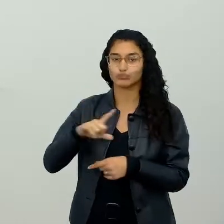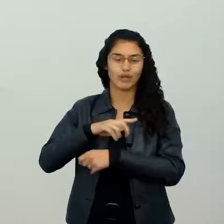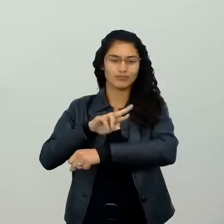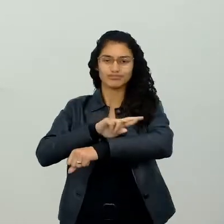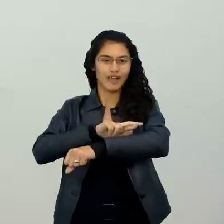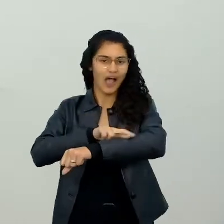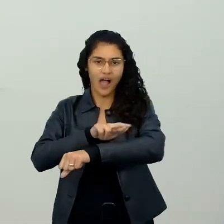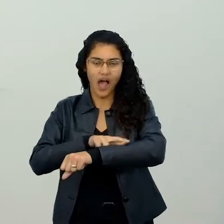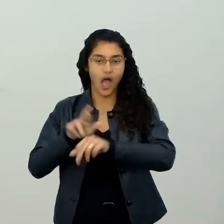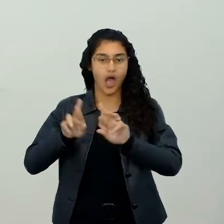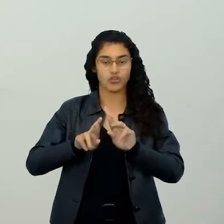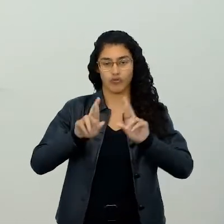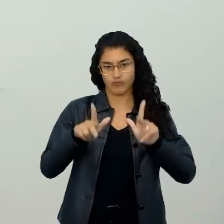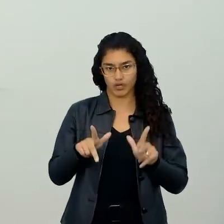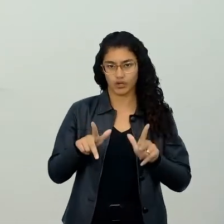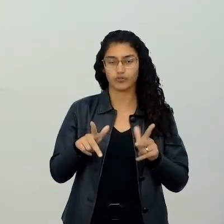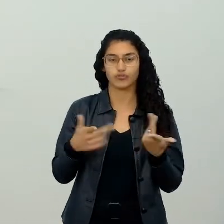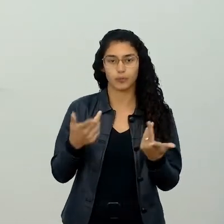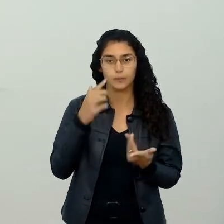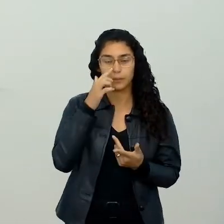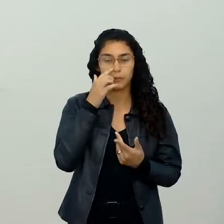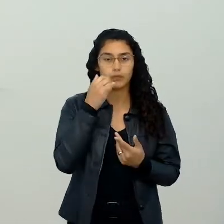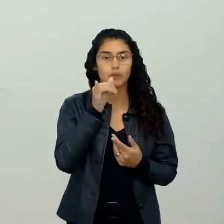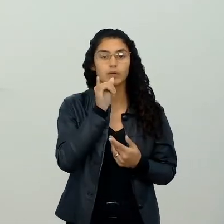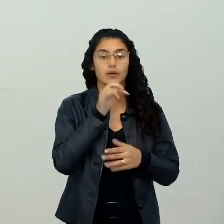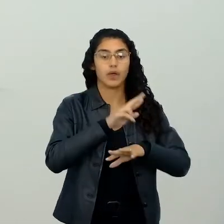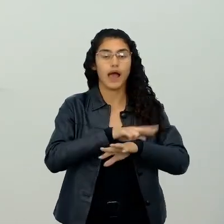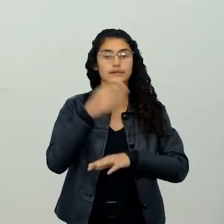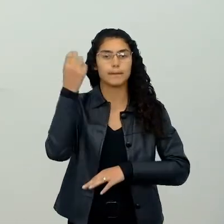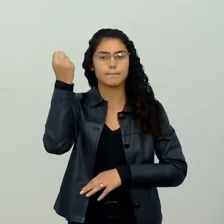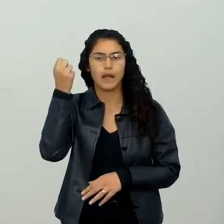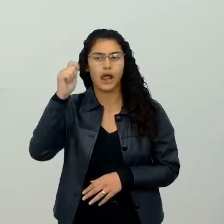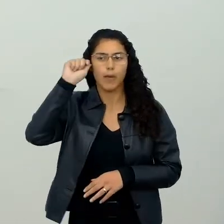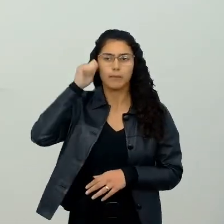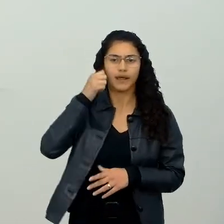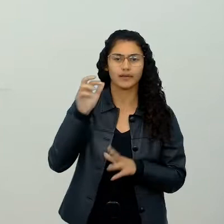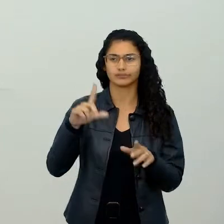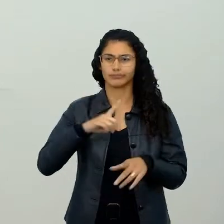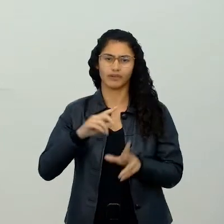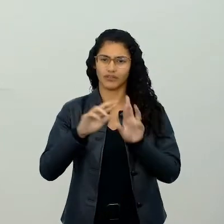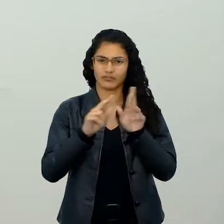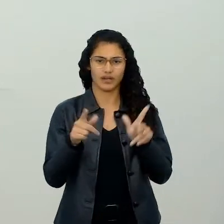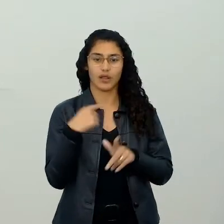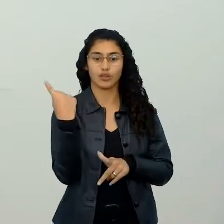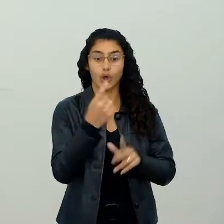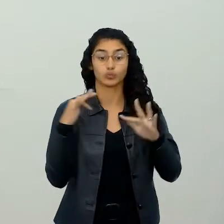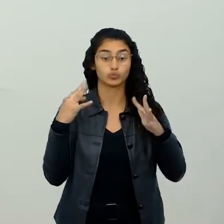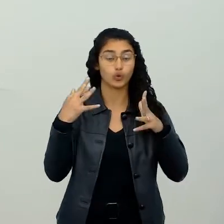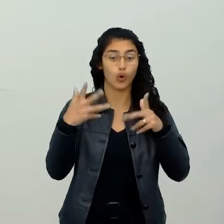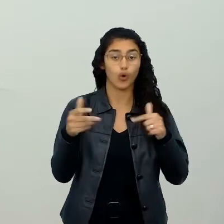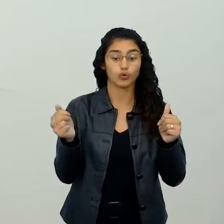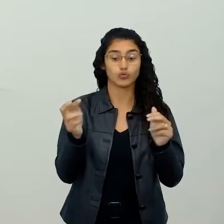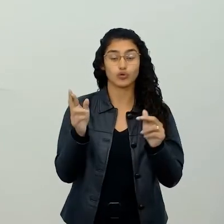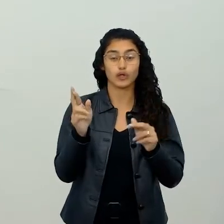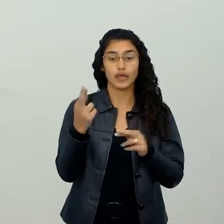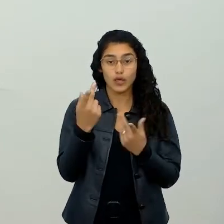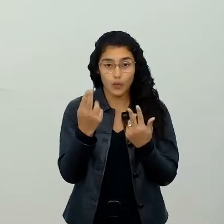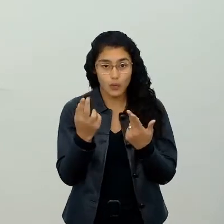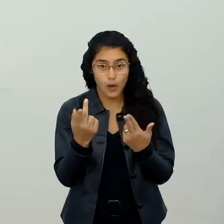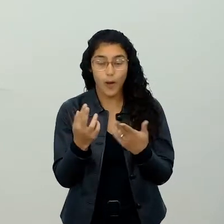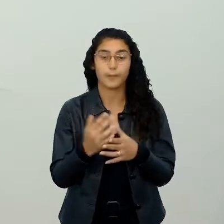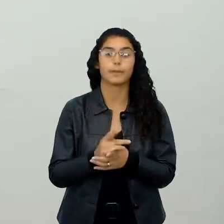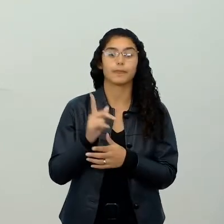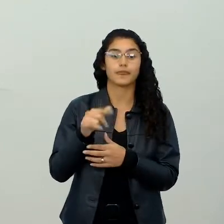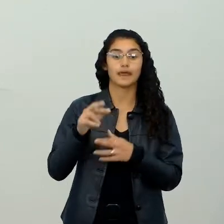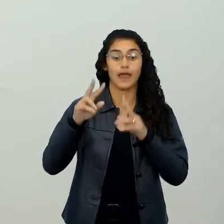raças diferentes. Por exemplo, a raça branca e a raça negra, isso não existe. Nós todos pertencemos à mesma raça, que é a